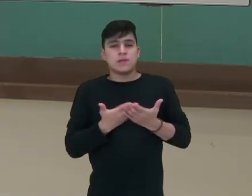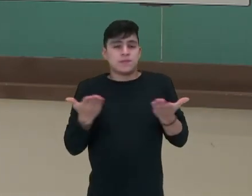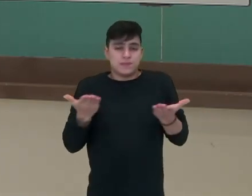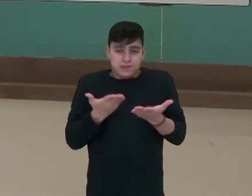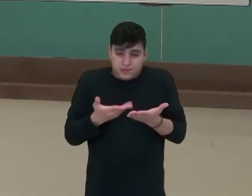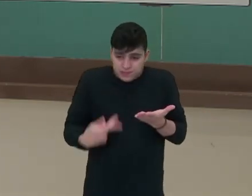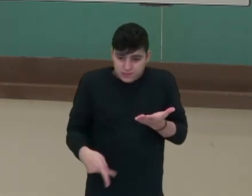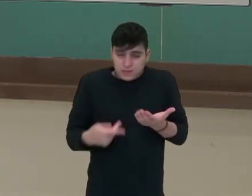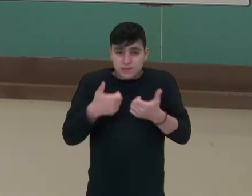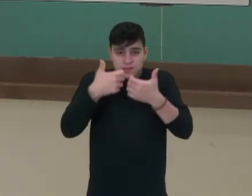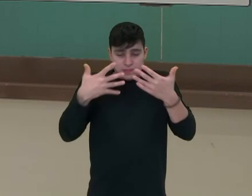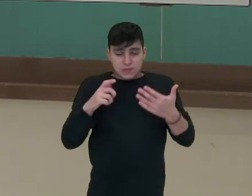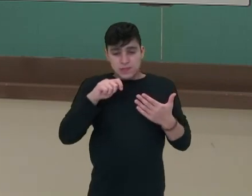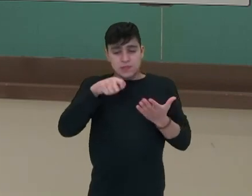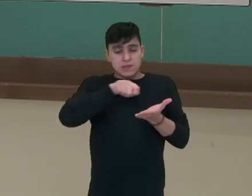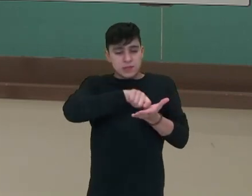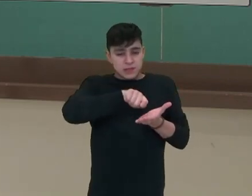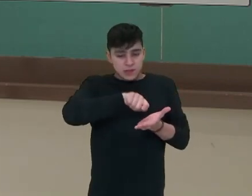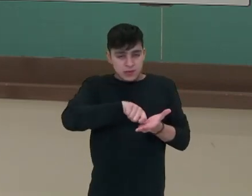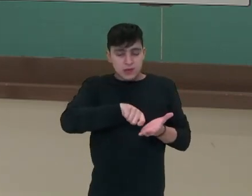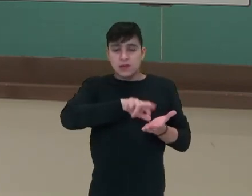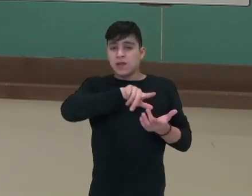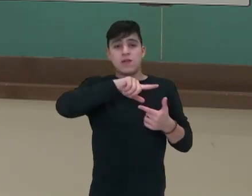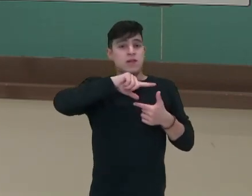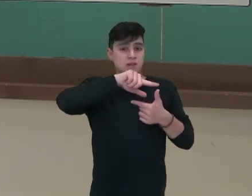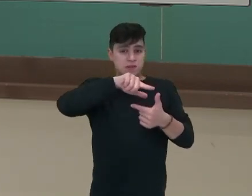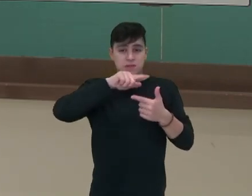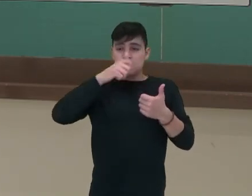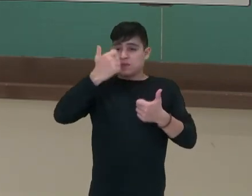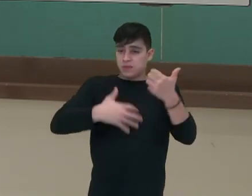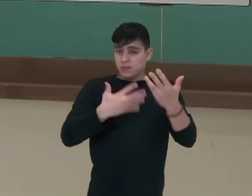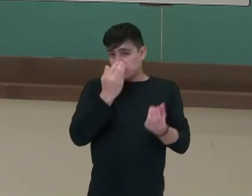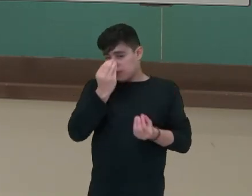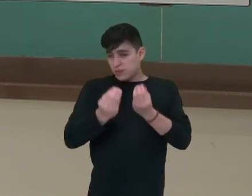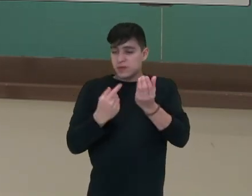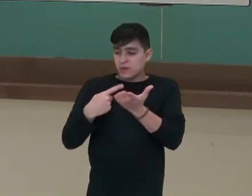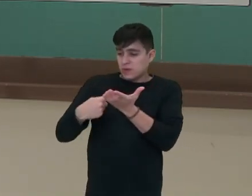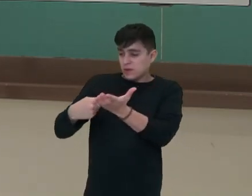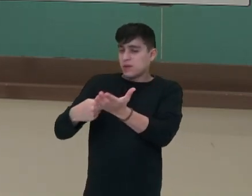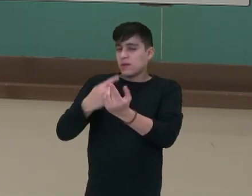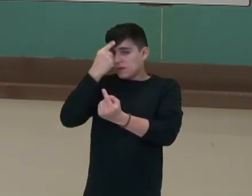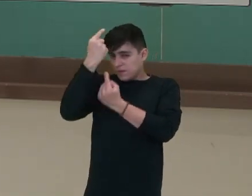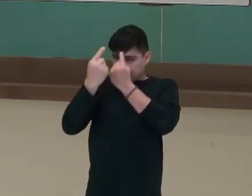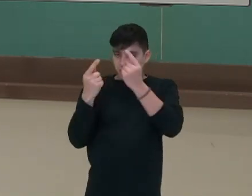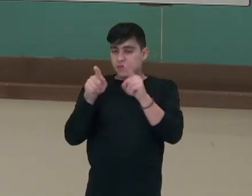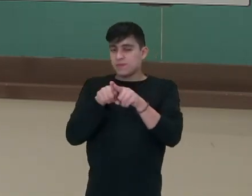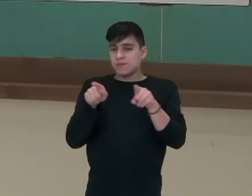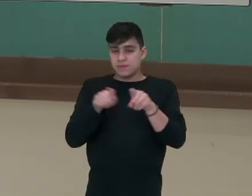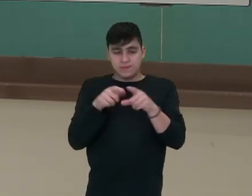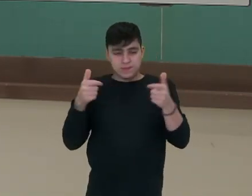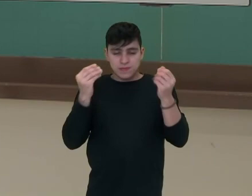nessa aula nós falamos sobre notação não convencional, né, as convencionais e as criativas também.